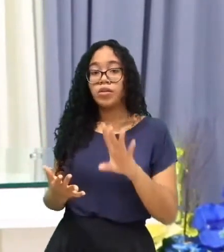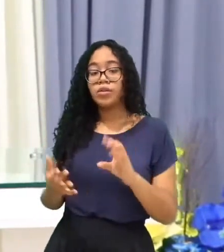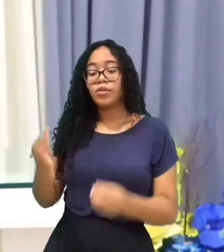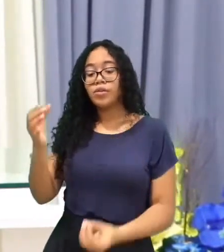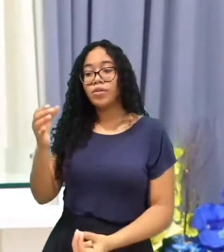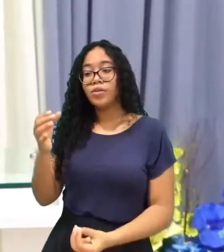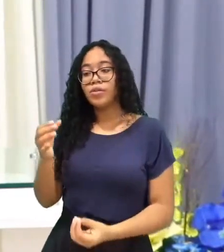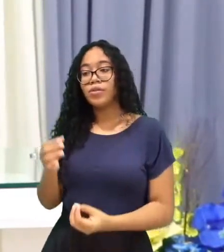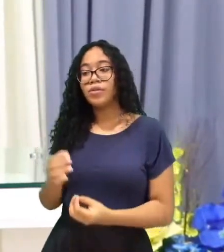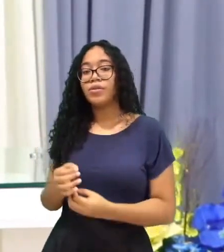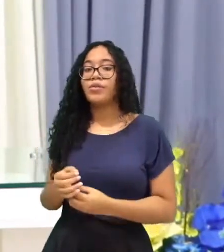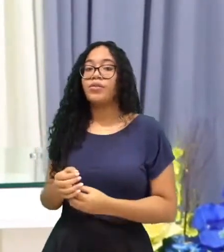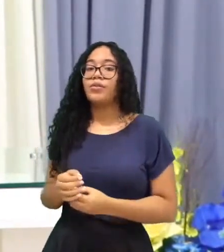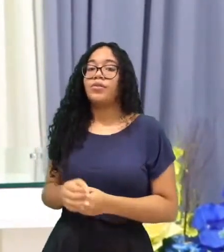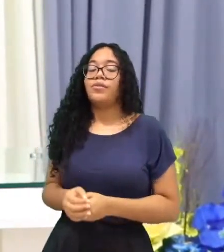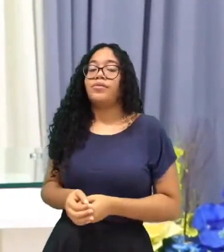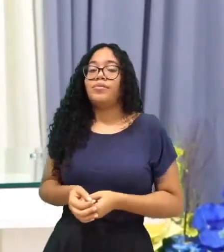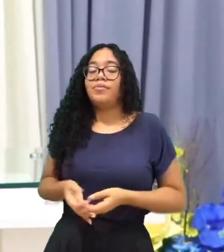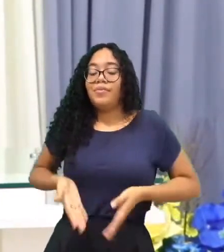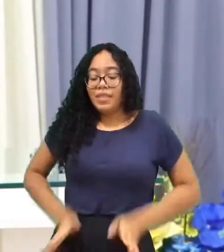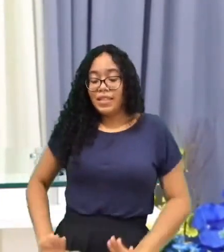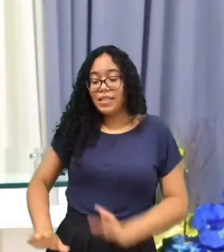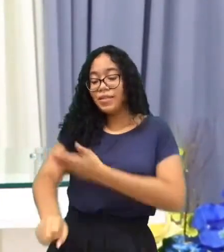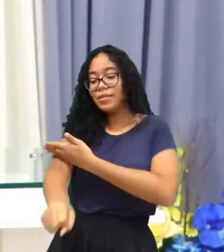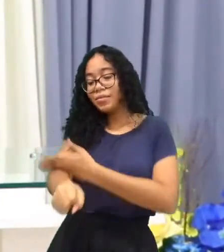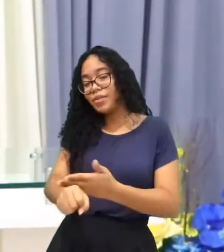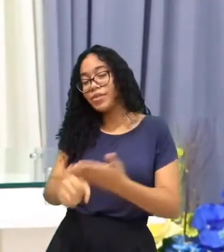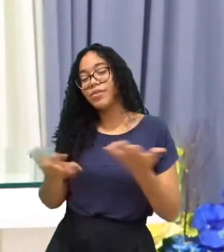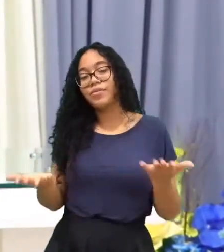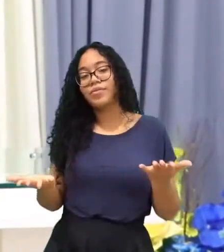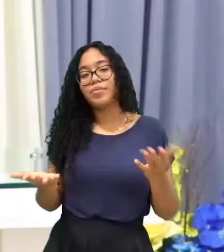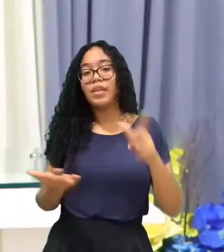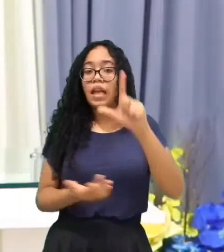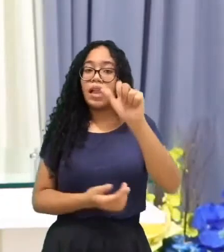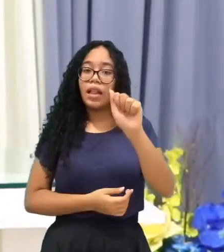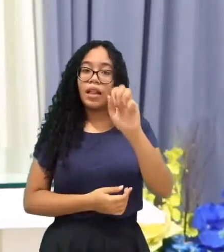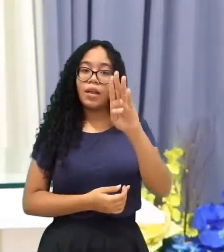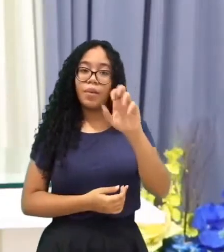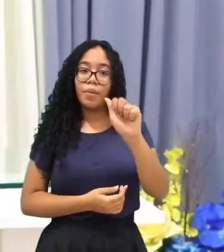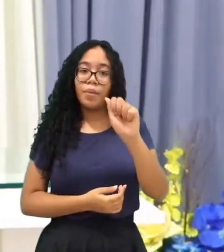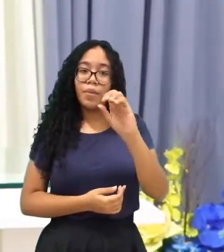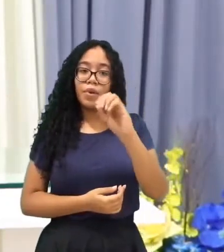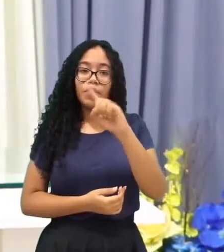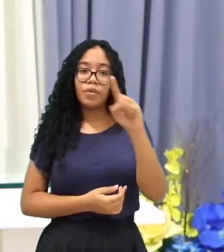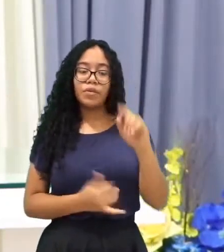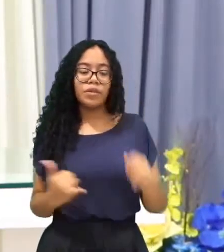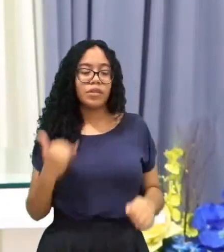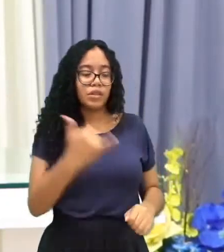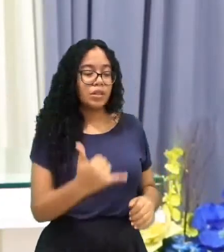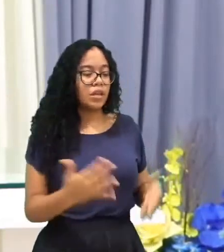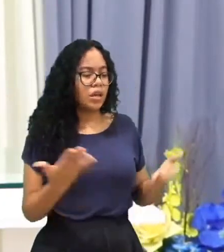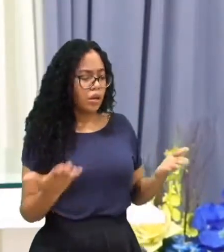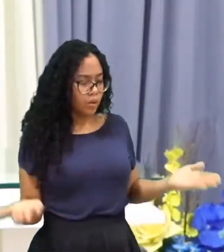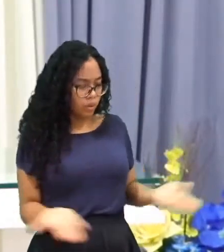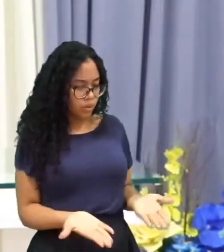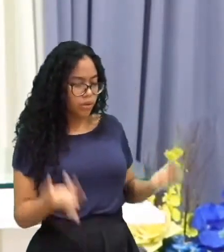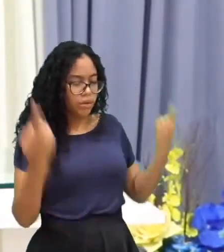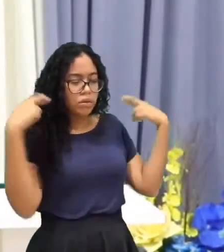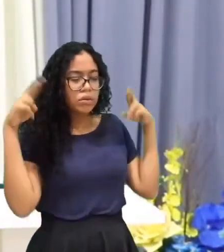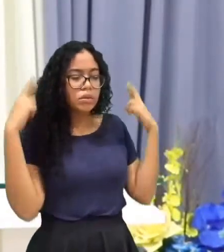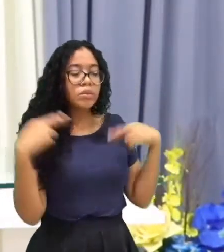Aí ele achava ruim. O teu salário agora é só os malhados e salpicados. Aí só nascia malhado e